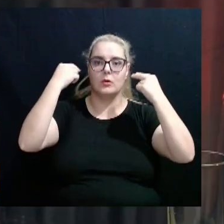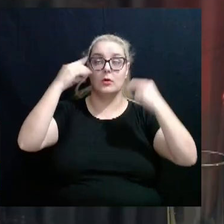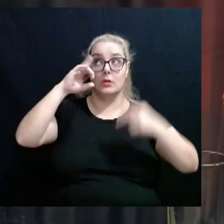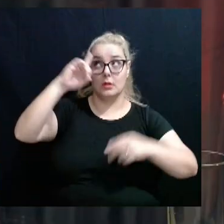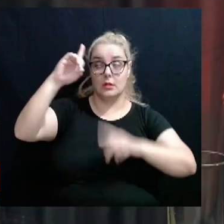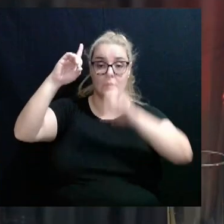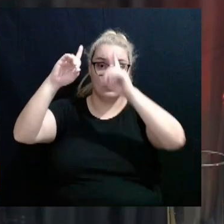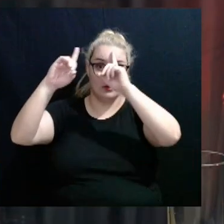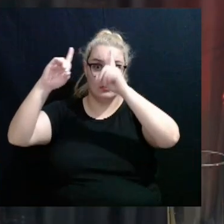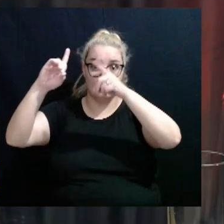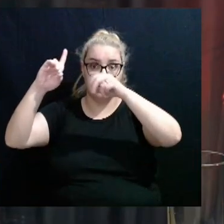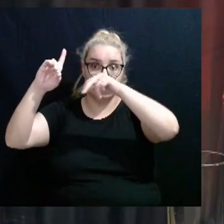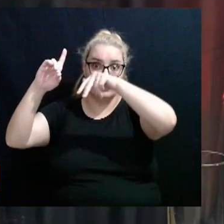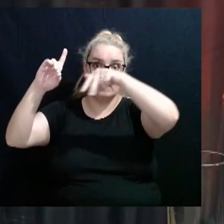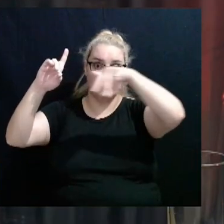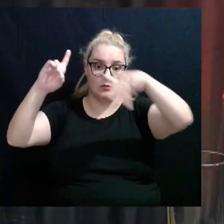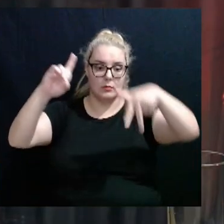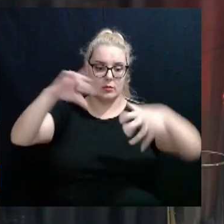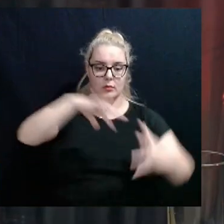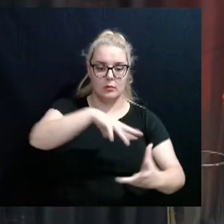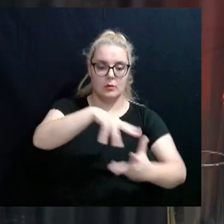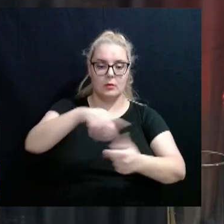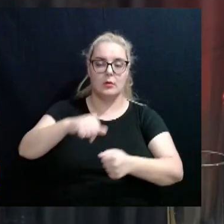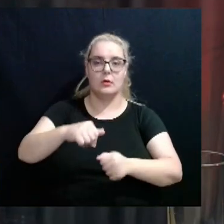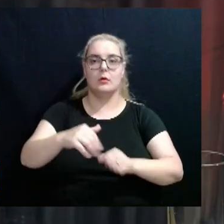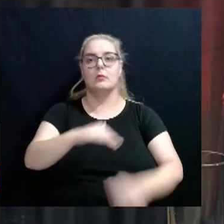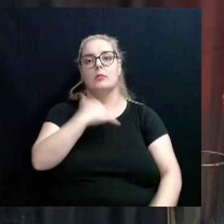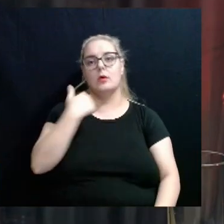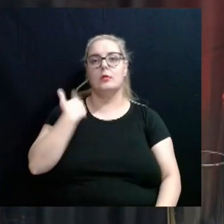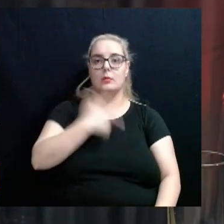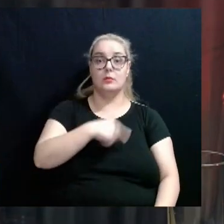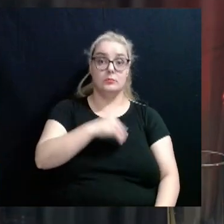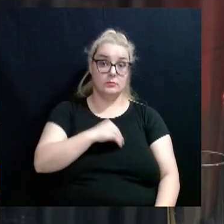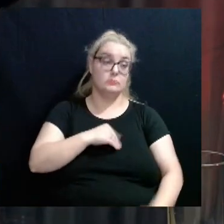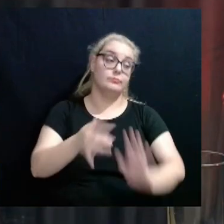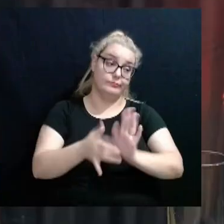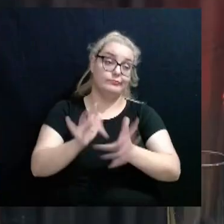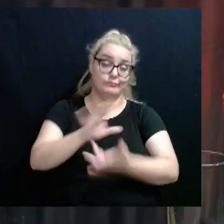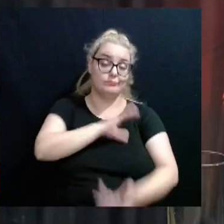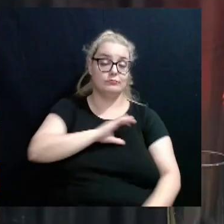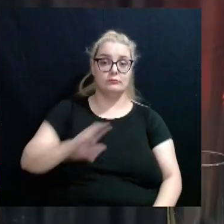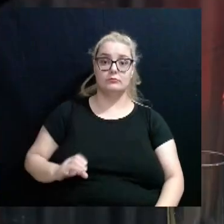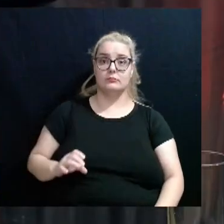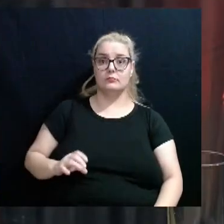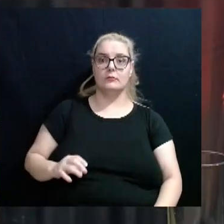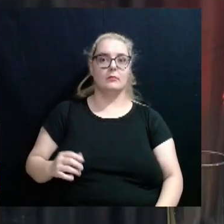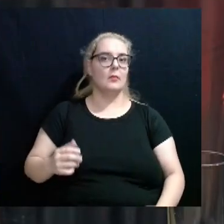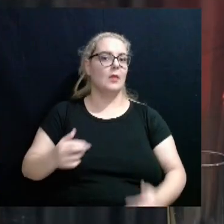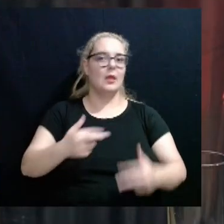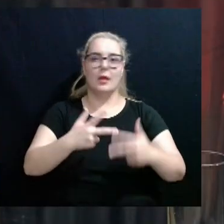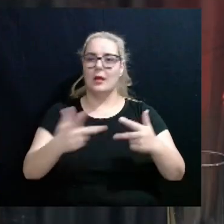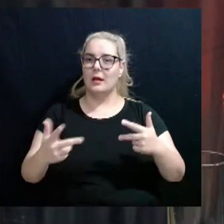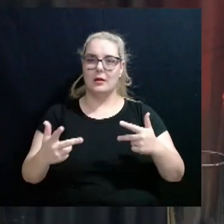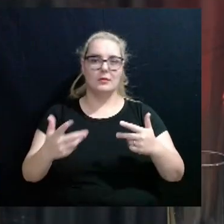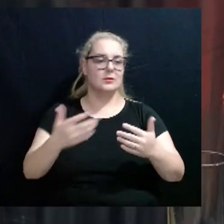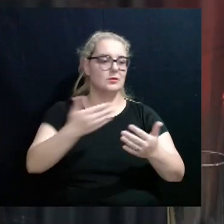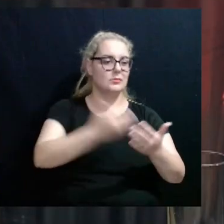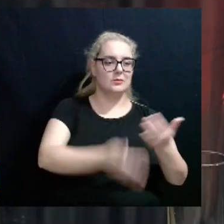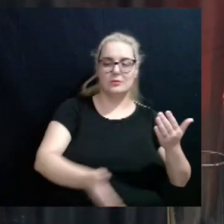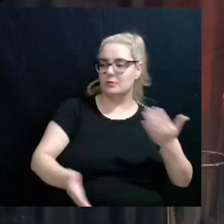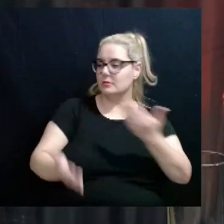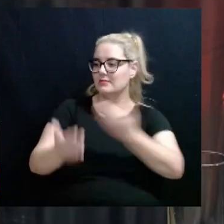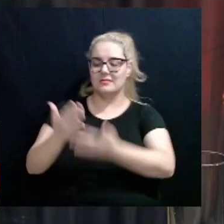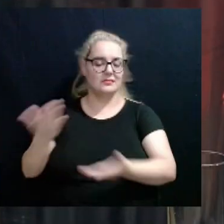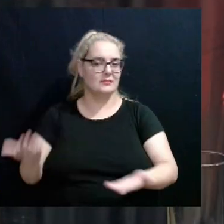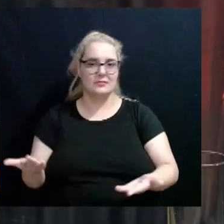pelos nossos pecados, né. Então perceba que as coisas não se perdem, elas são Sim. ressignificadas, as analogias